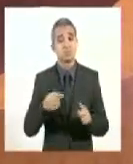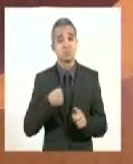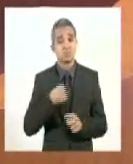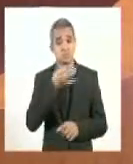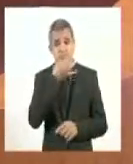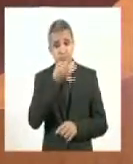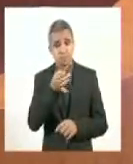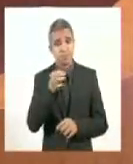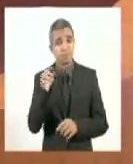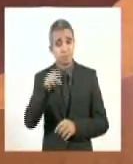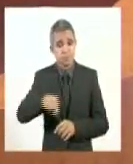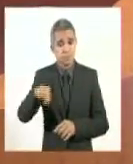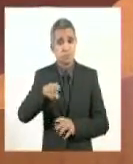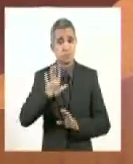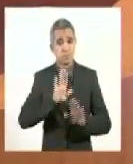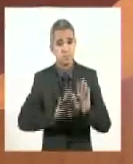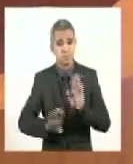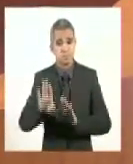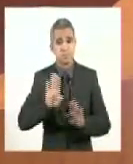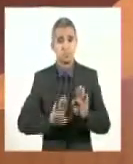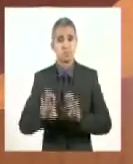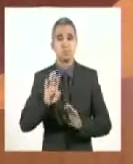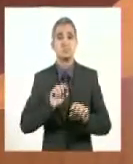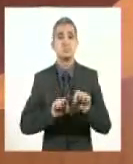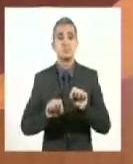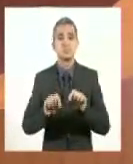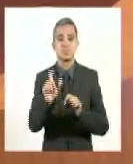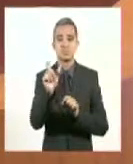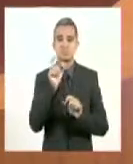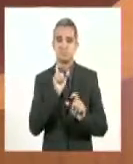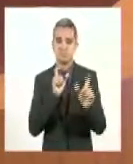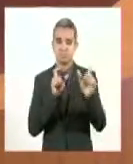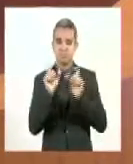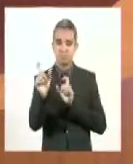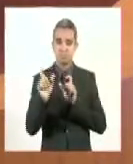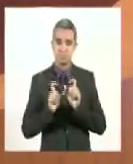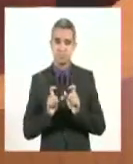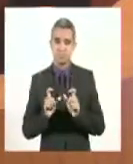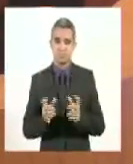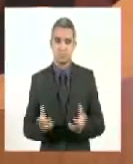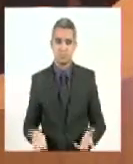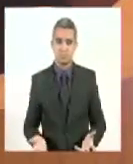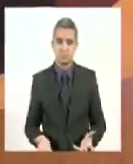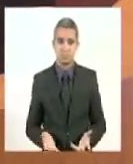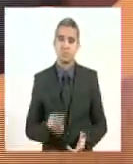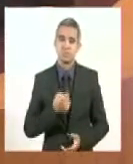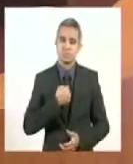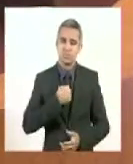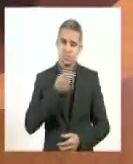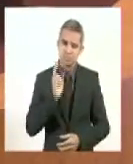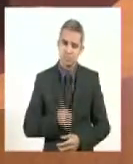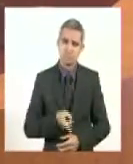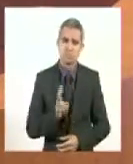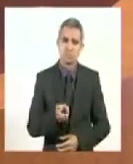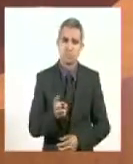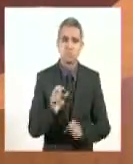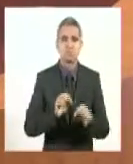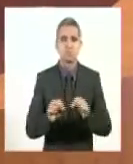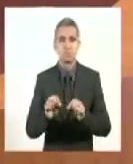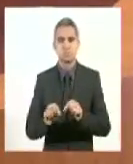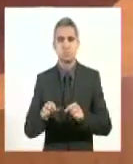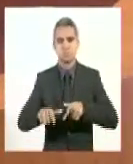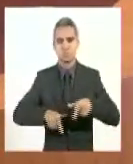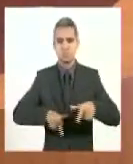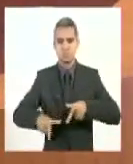cuidado com as palavras proferidas. E eu procuro sempre tratar de